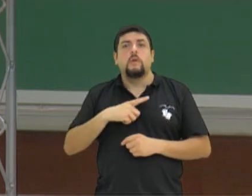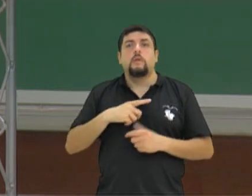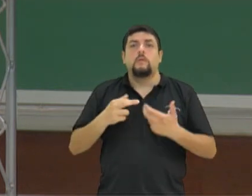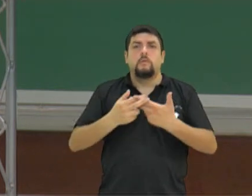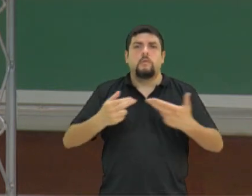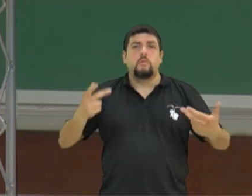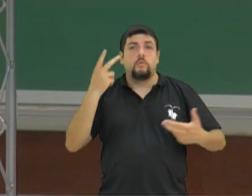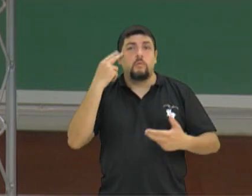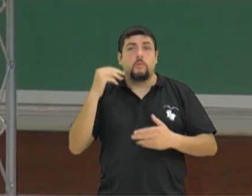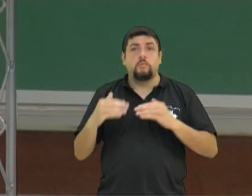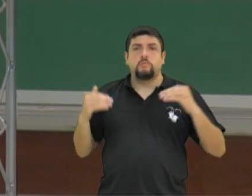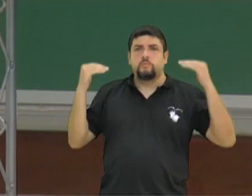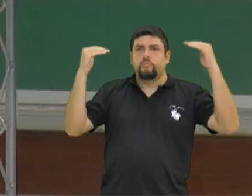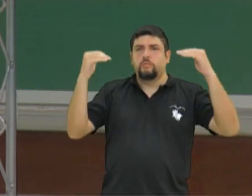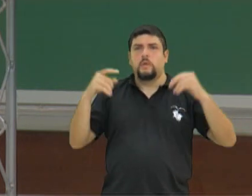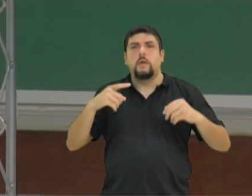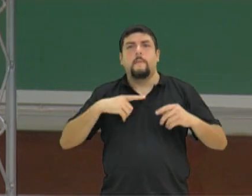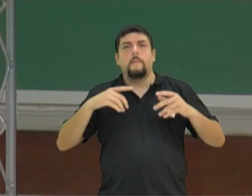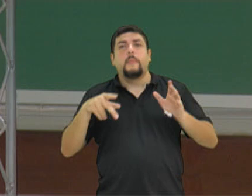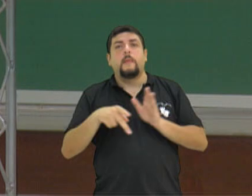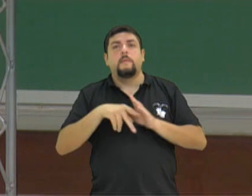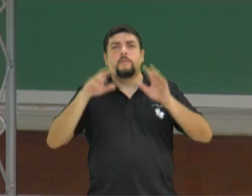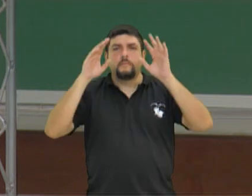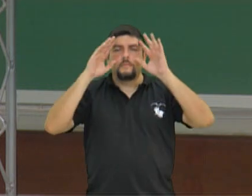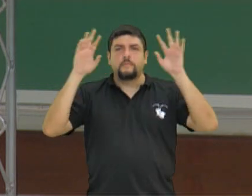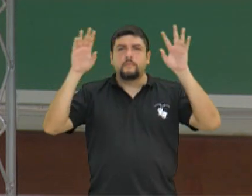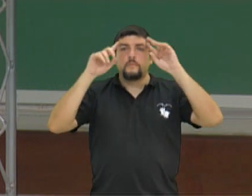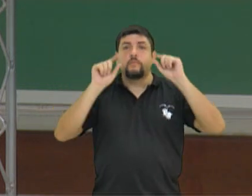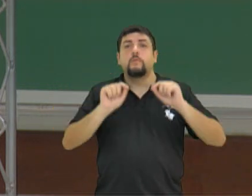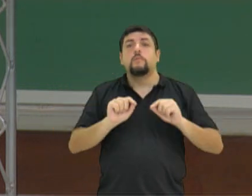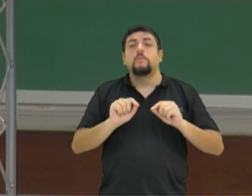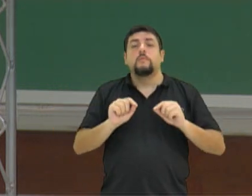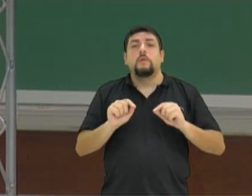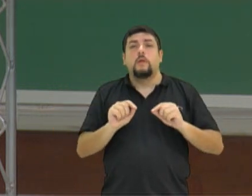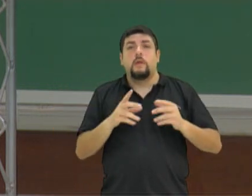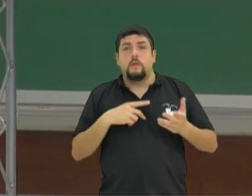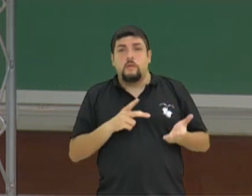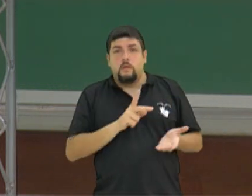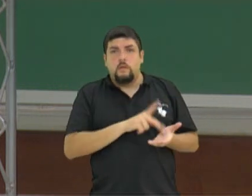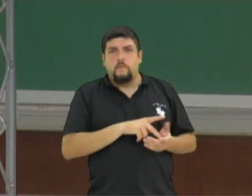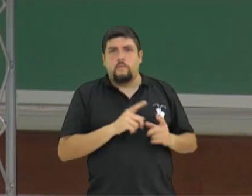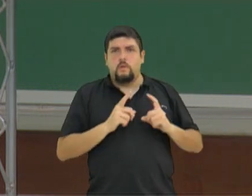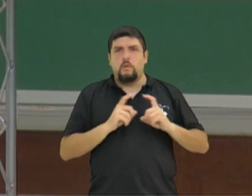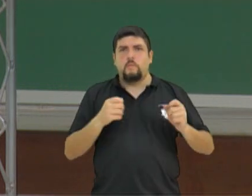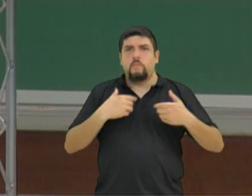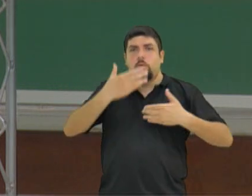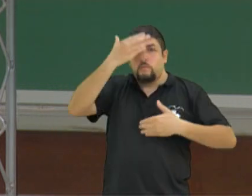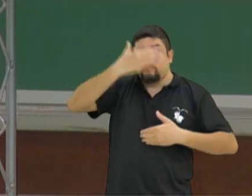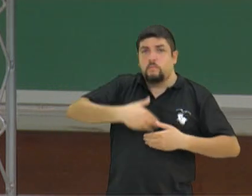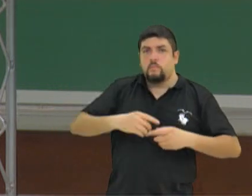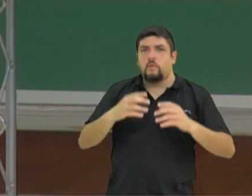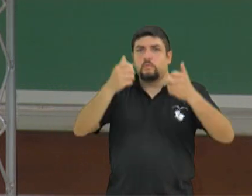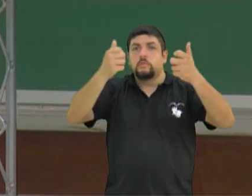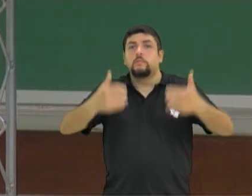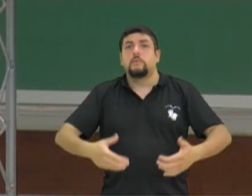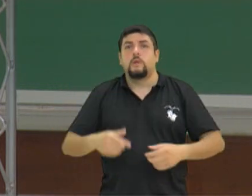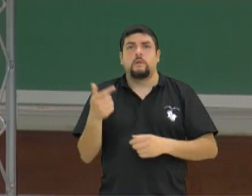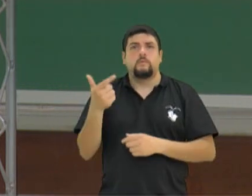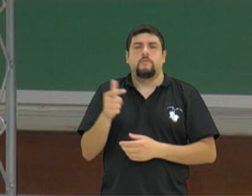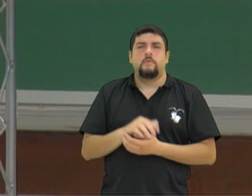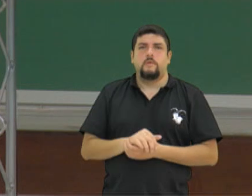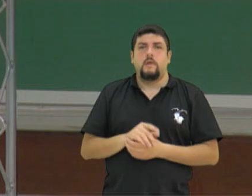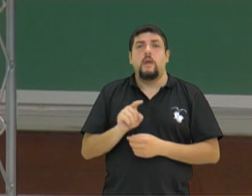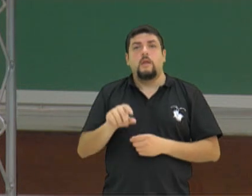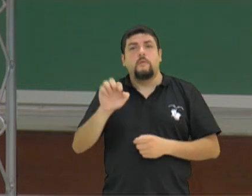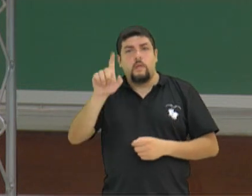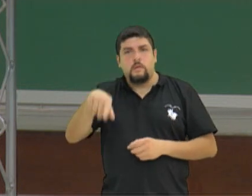elementos imaginários, né, que não são explicados dentro, muitas vezes, de uma realidade concreta. Então, não dá para seguir um